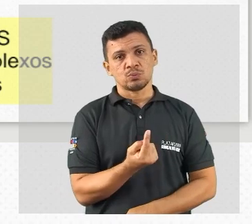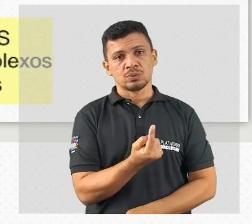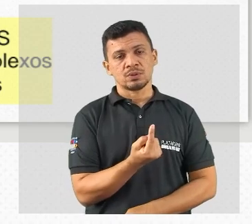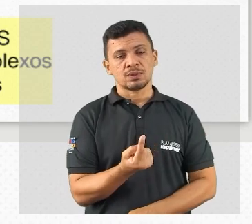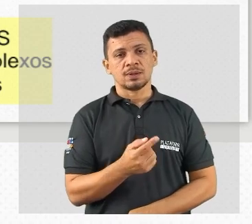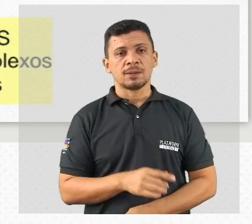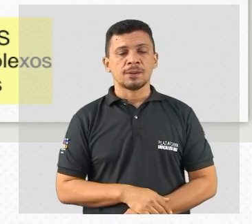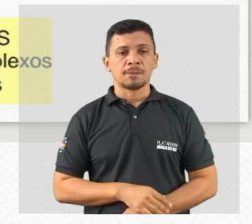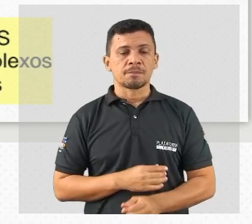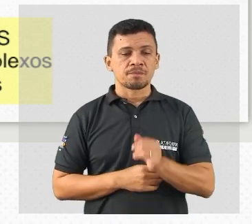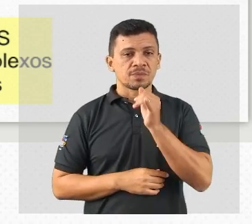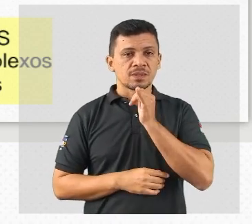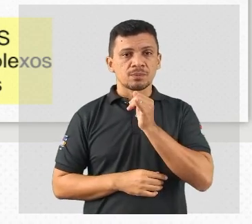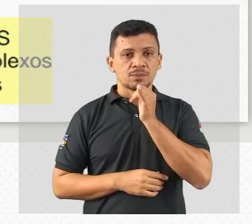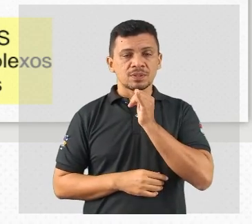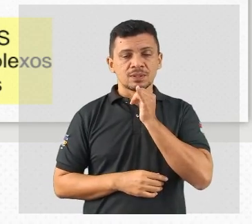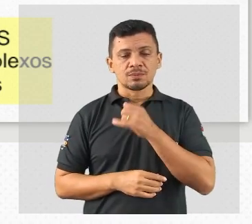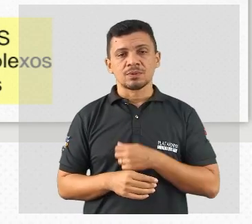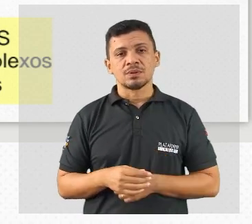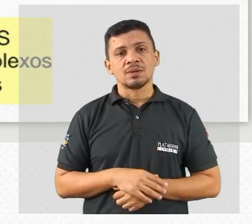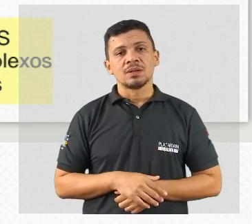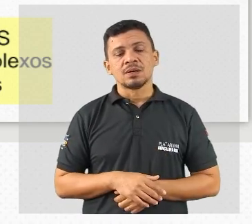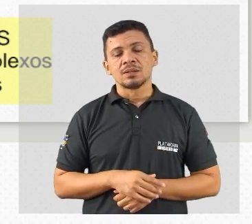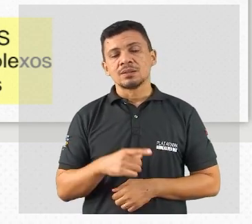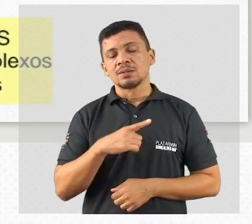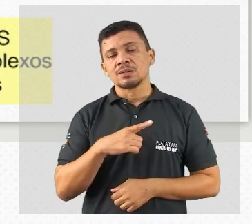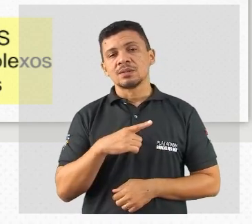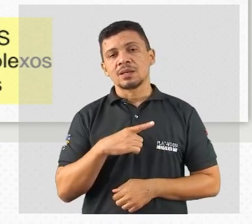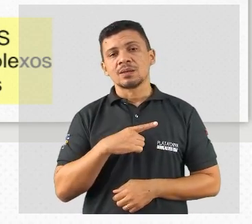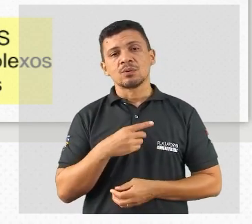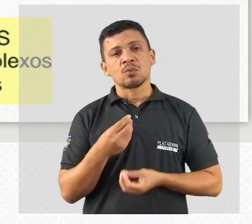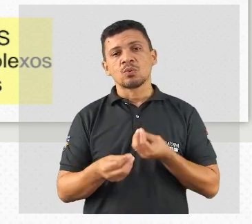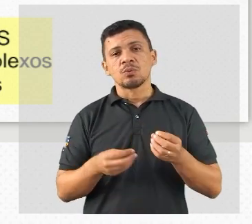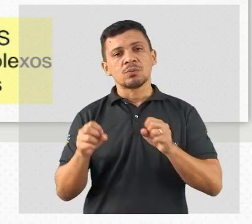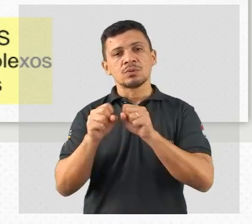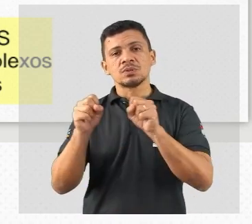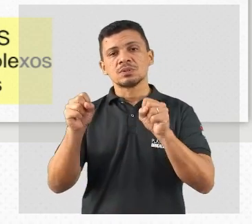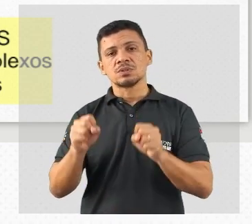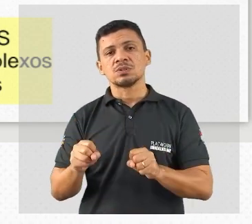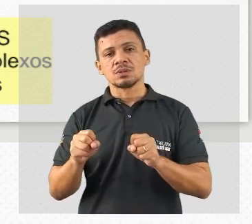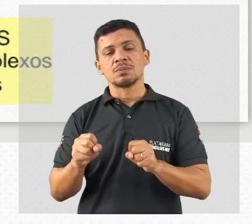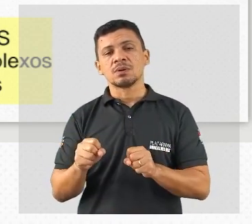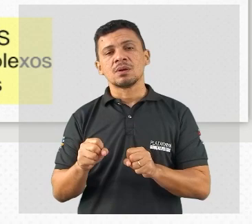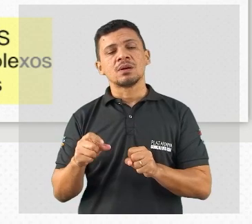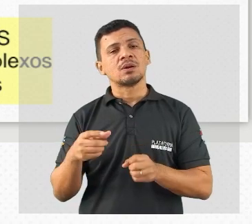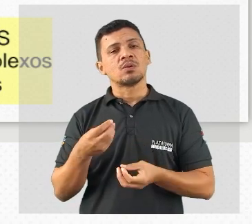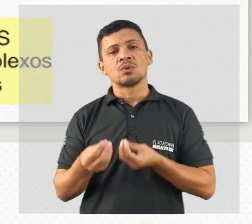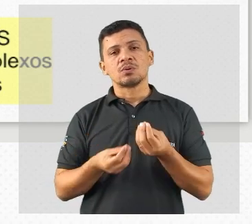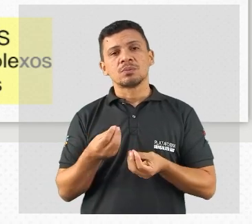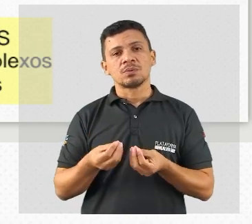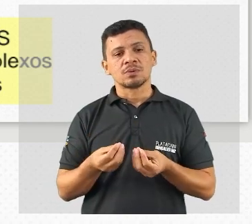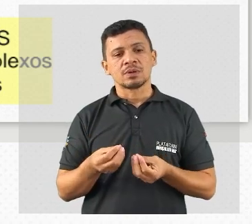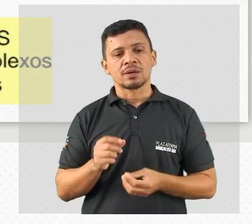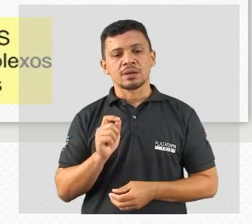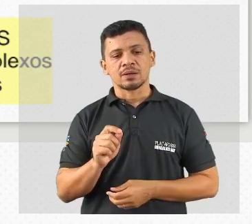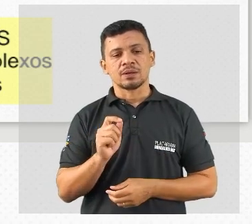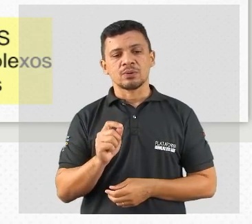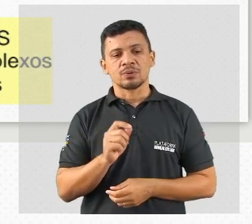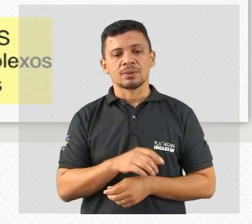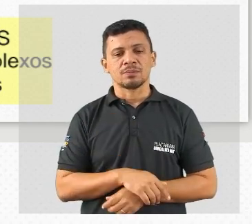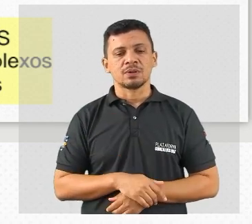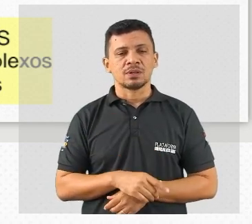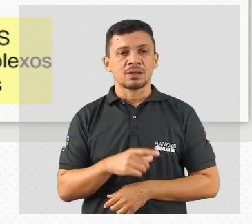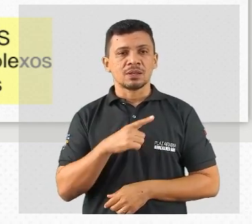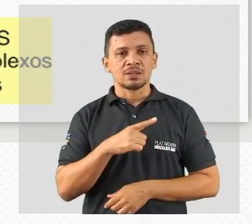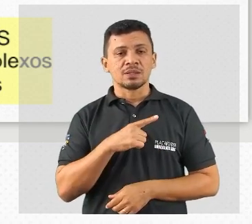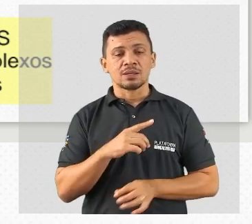exemplo, a complexidade da célula com relação à sua estrutura, geralmente são células procariotas, tá? Que são